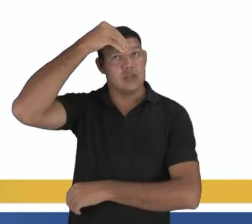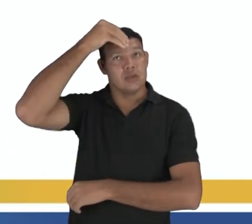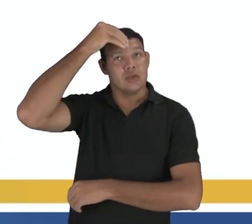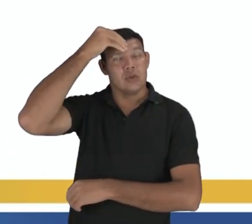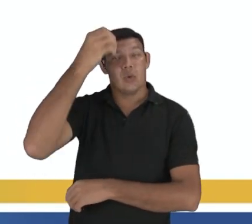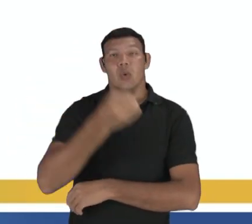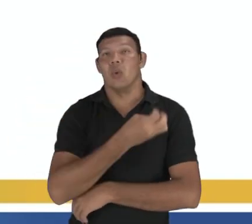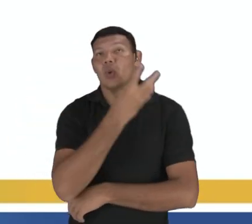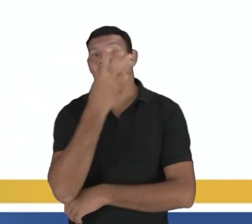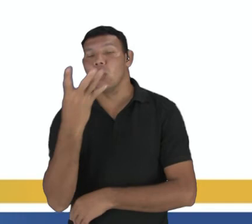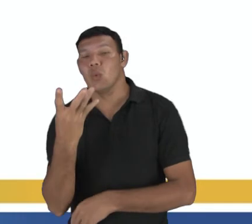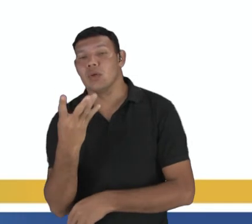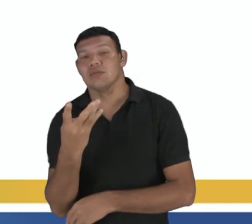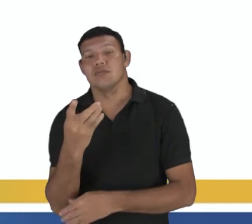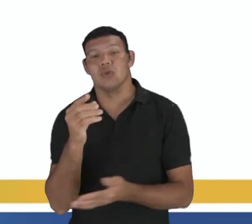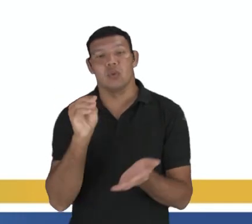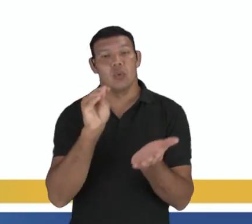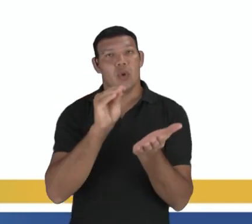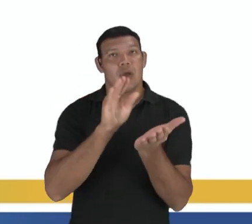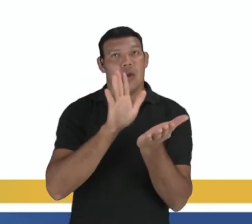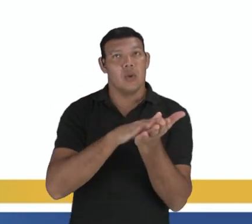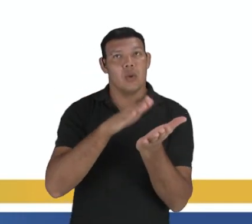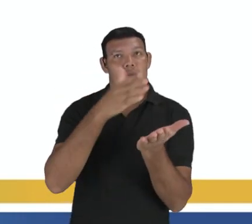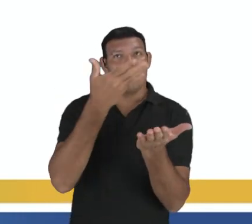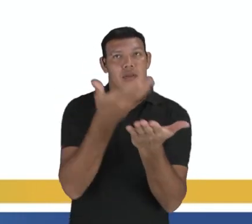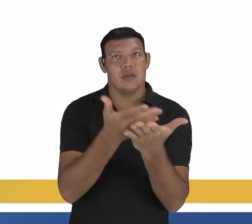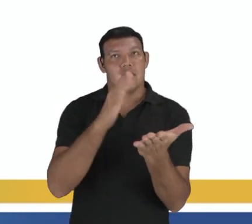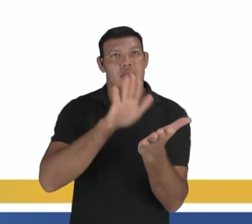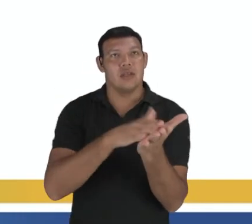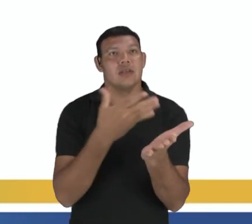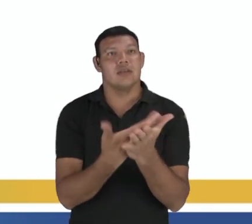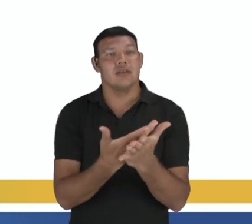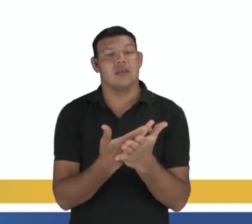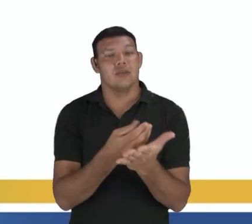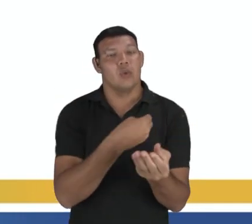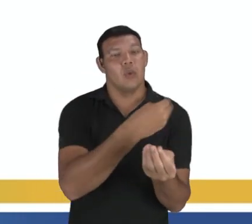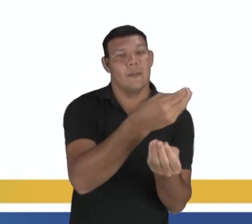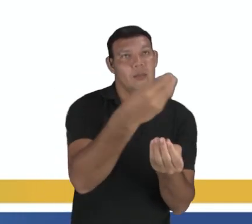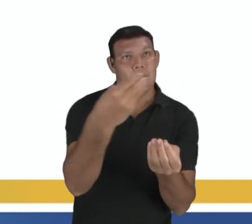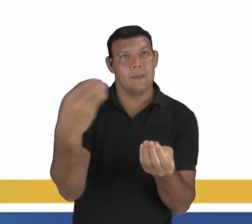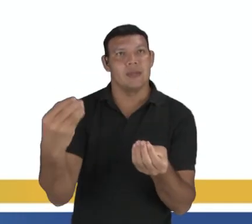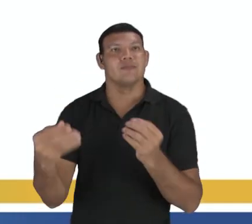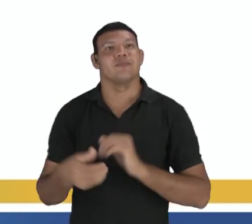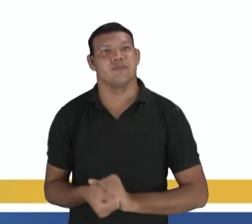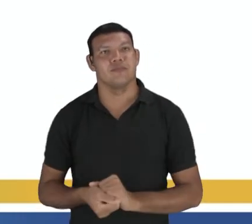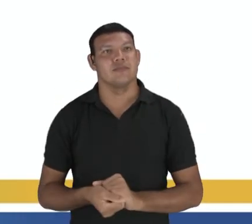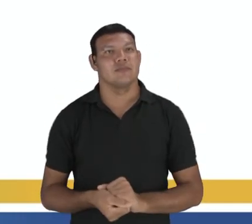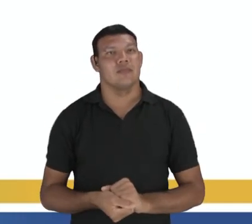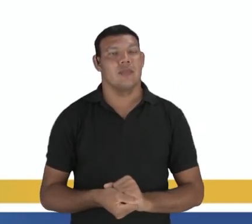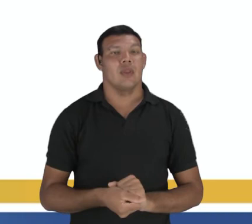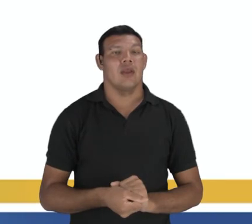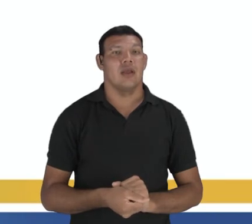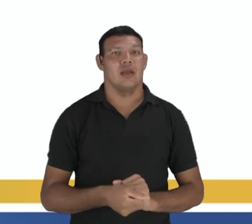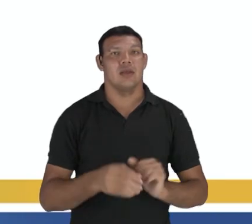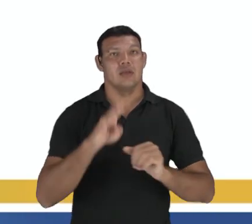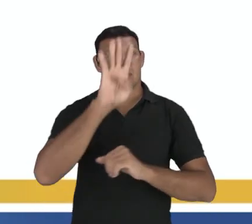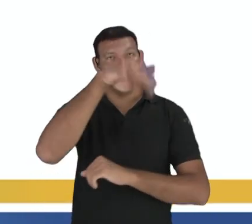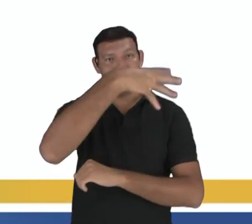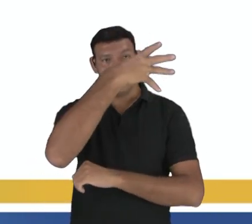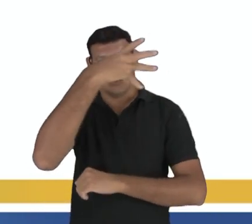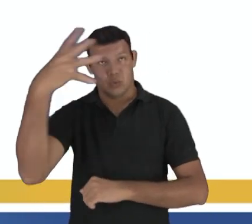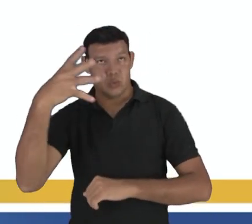pela tabela que o número de sobrinho está disposto da seguinte maneira: 2, 4 e 6, então ela